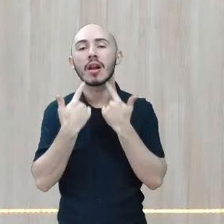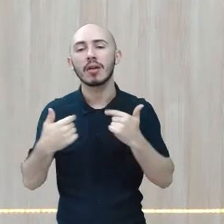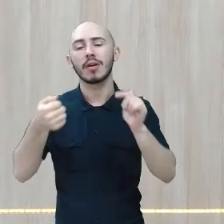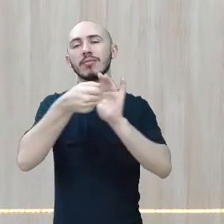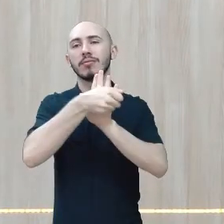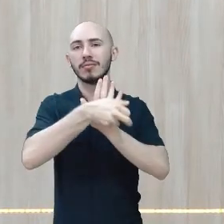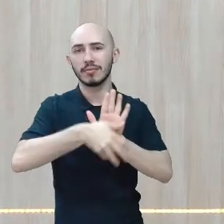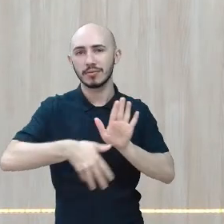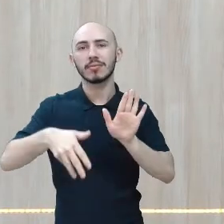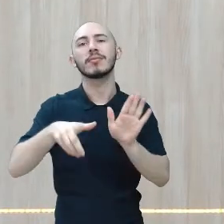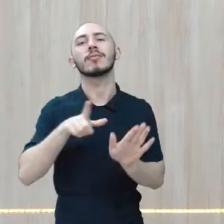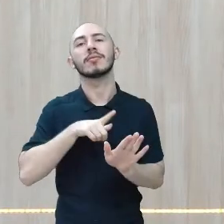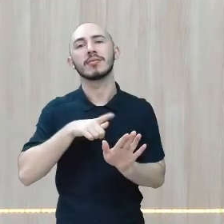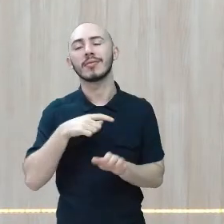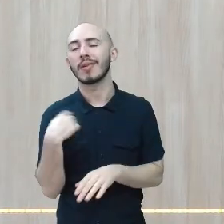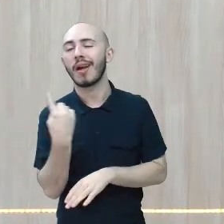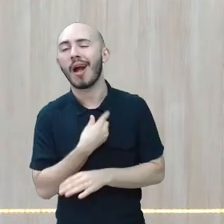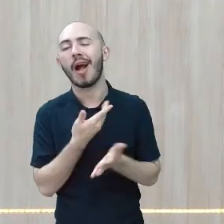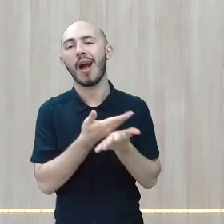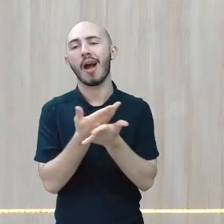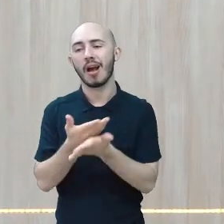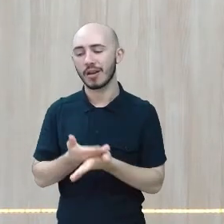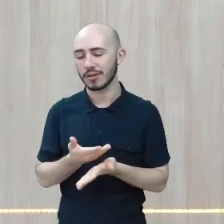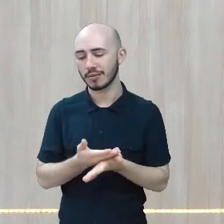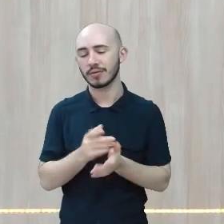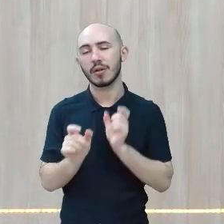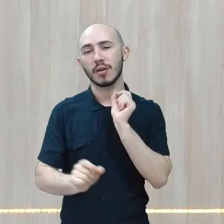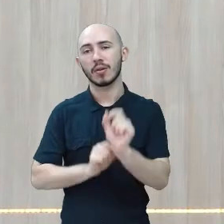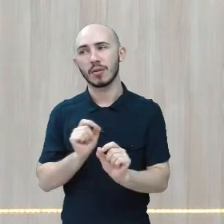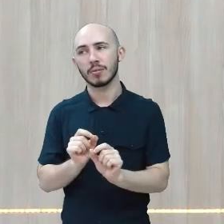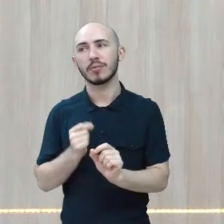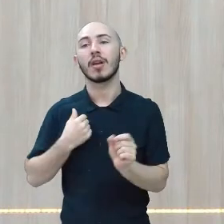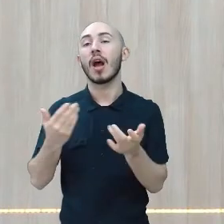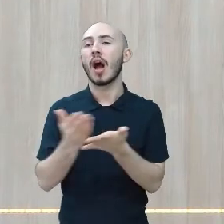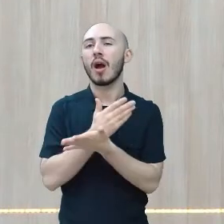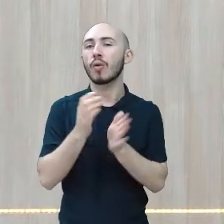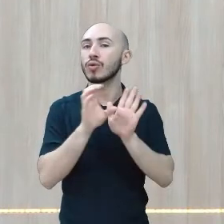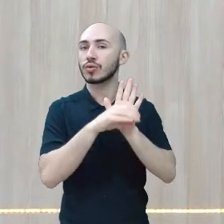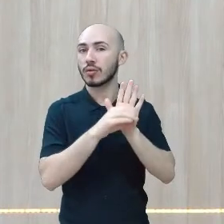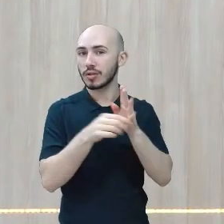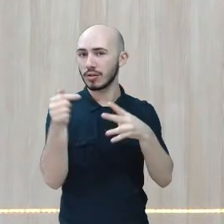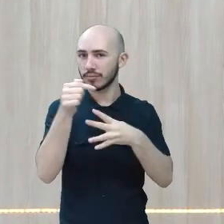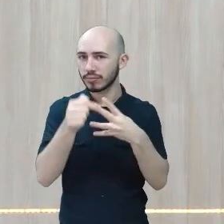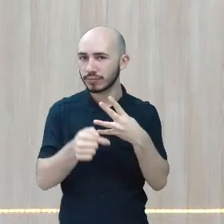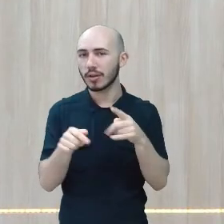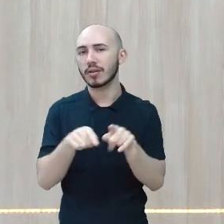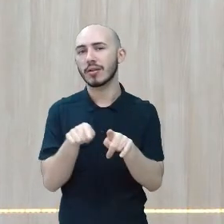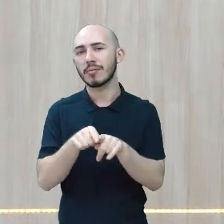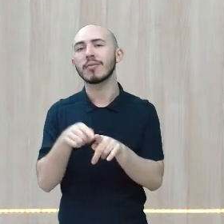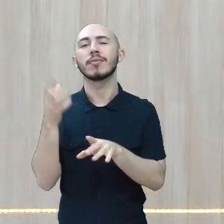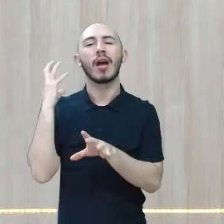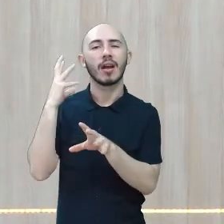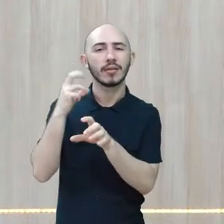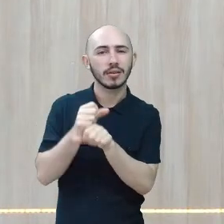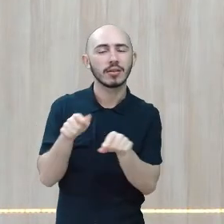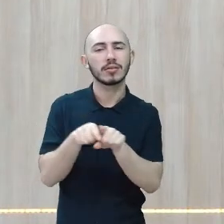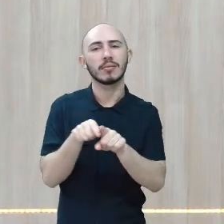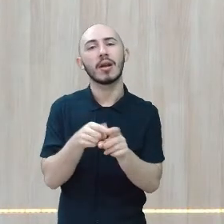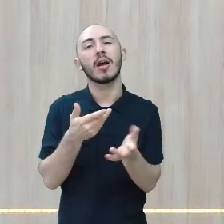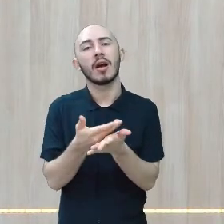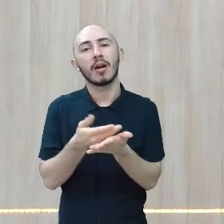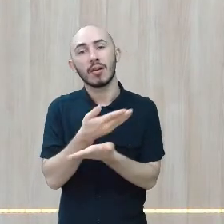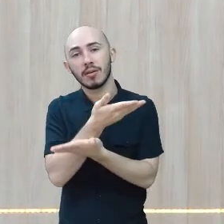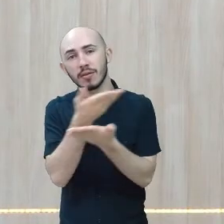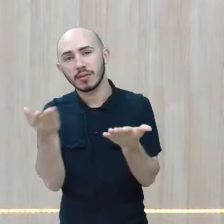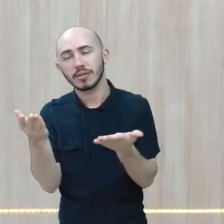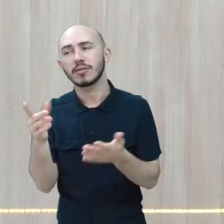estamos revendo, não é? Vendo alguns conceitos e revendo outros. Nesta aula,